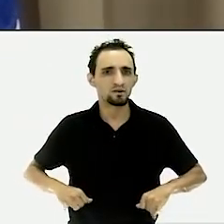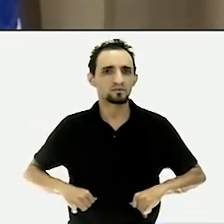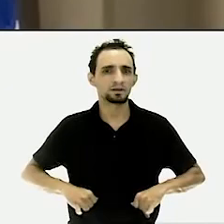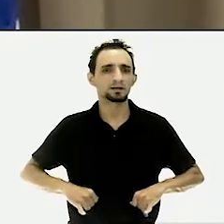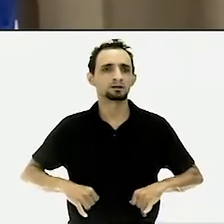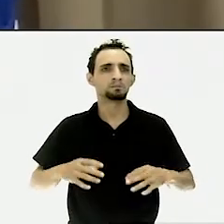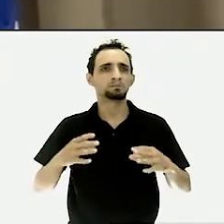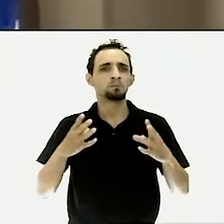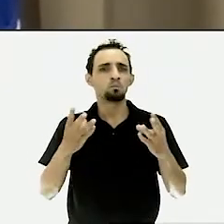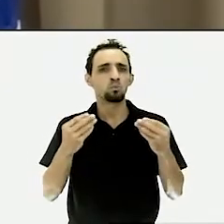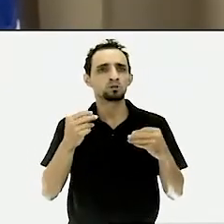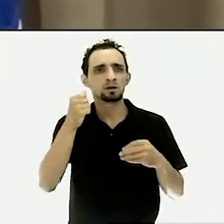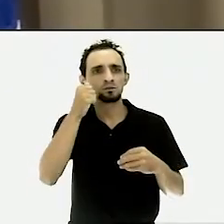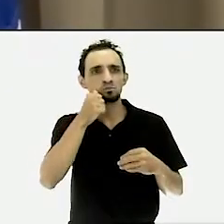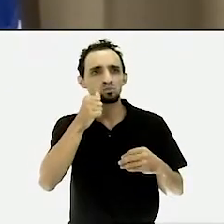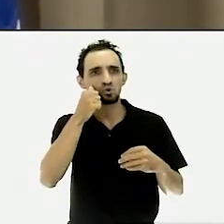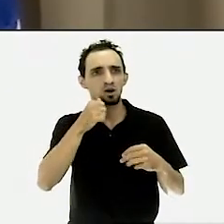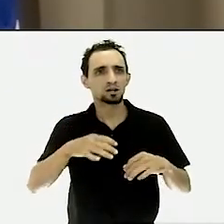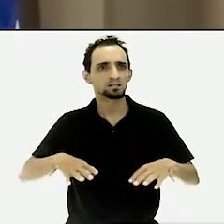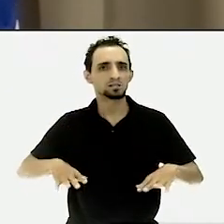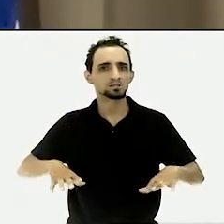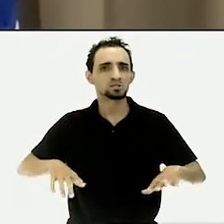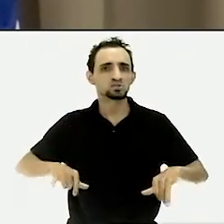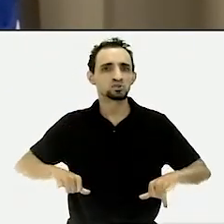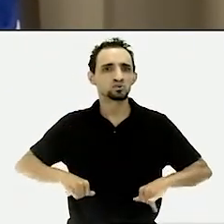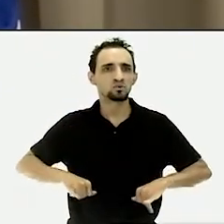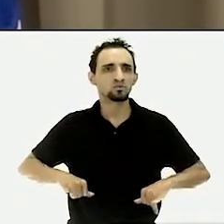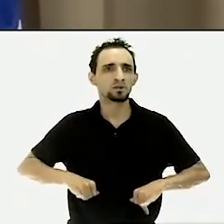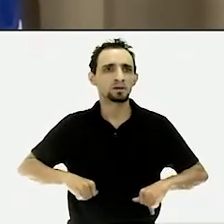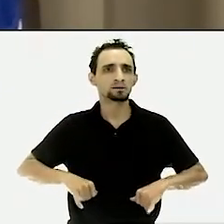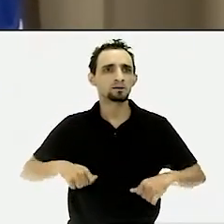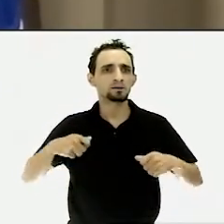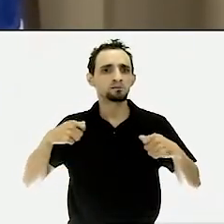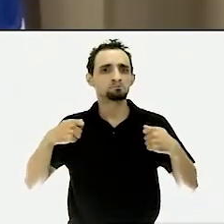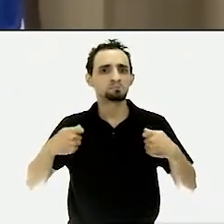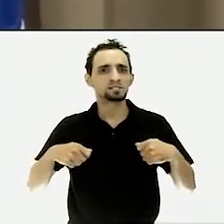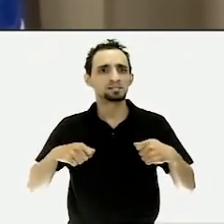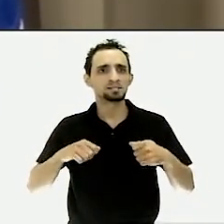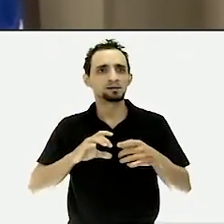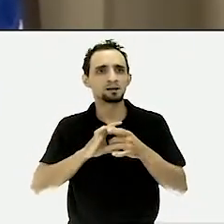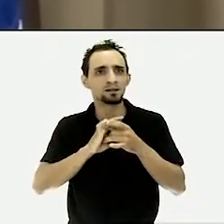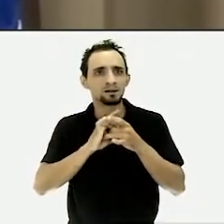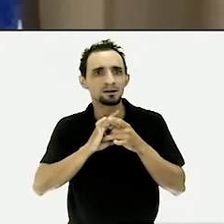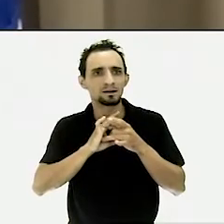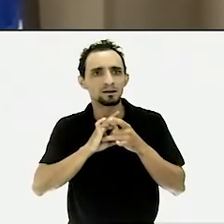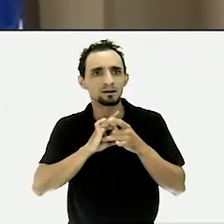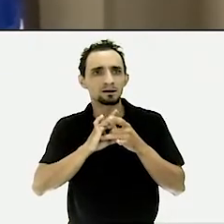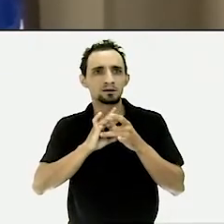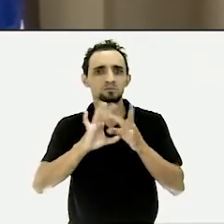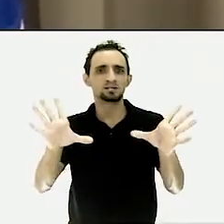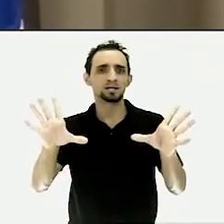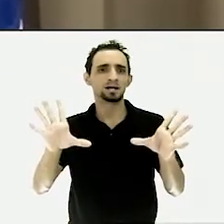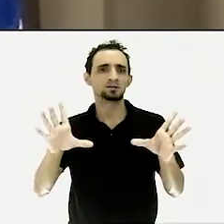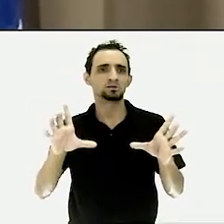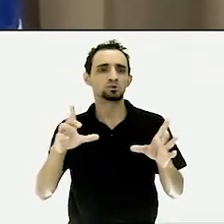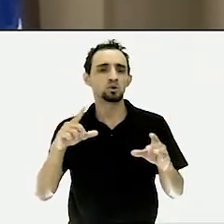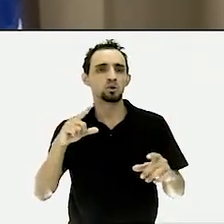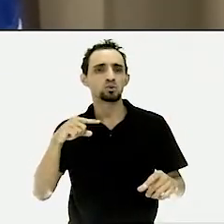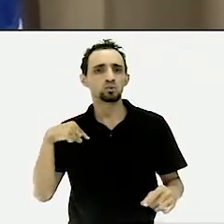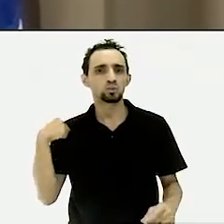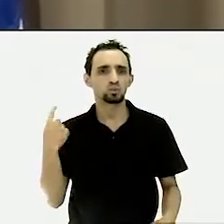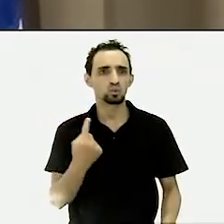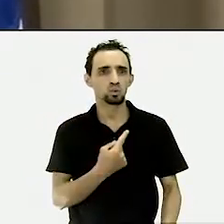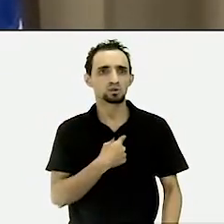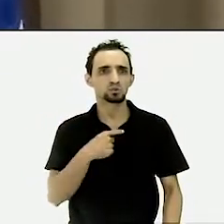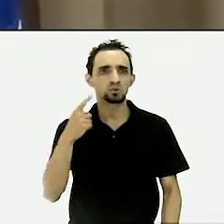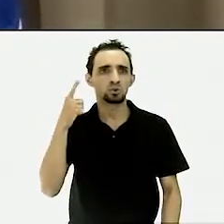sofrendo, precisando dar o seu grito de liberdade, e nós temos como ajudá-las, nós conseguimos, nós vamos conseguir ajudá-las, o que a gente não